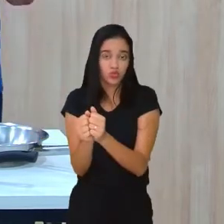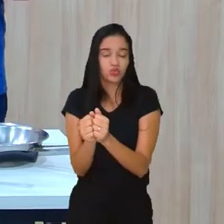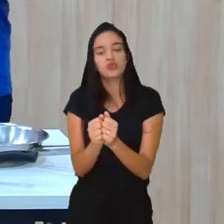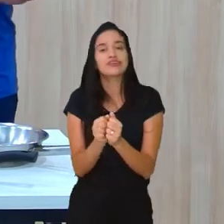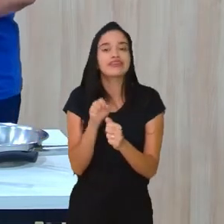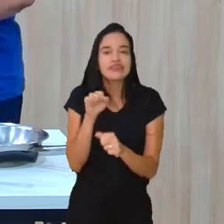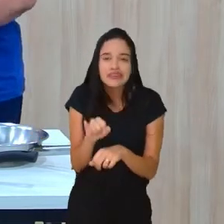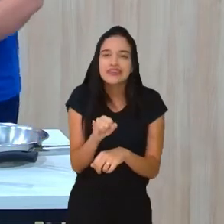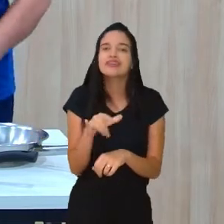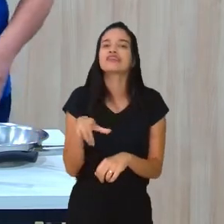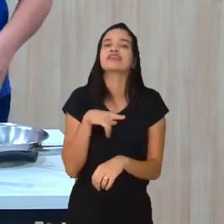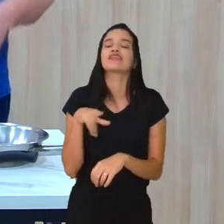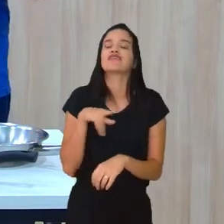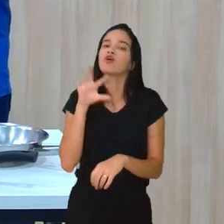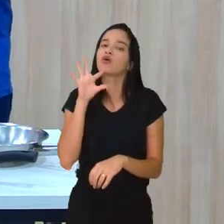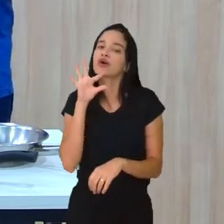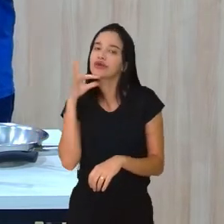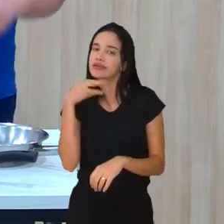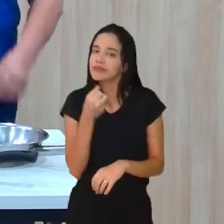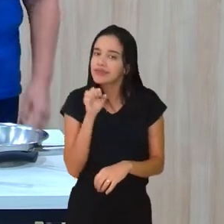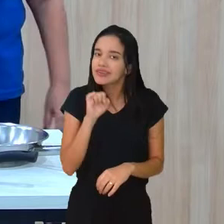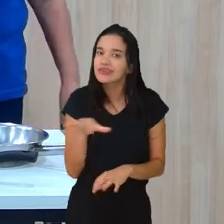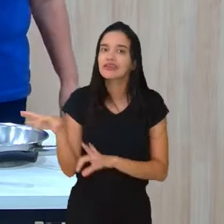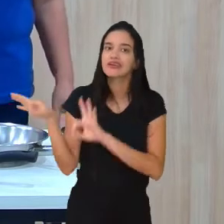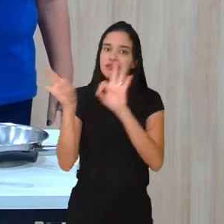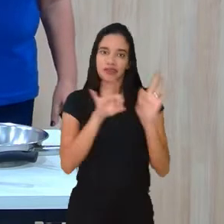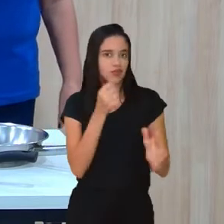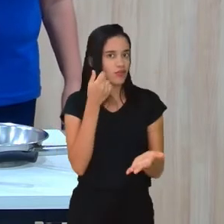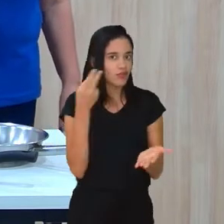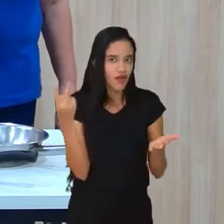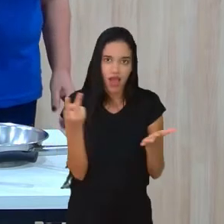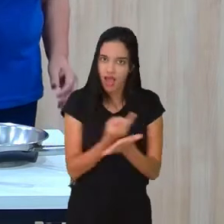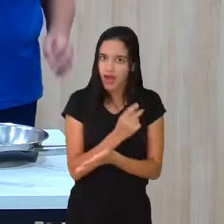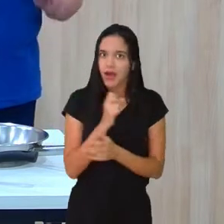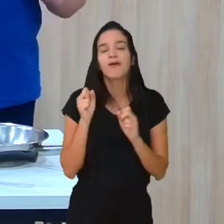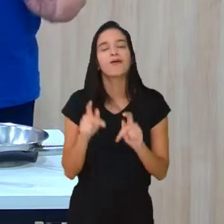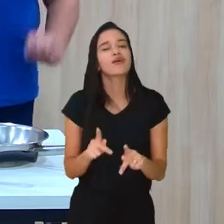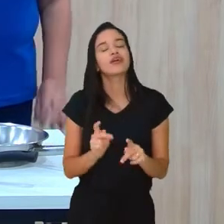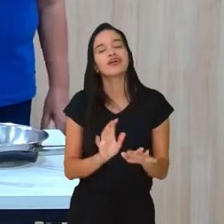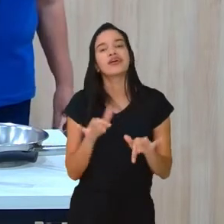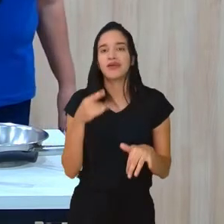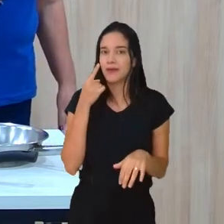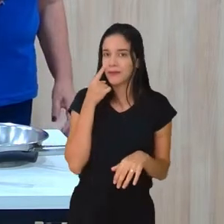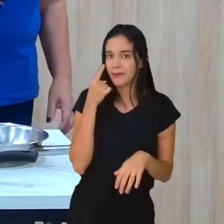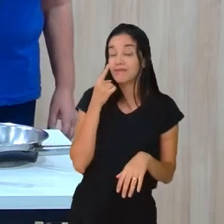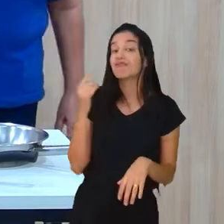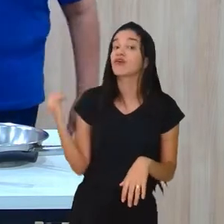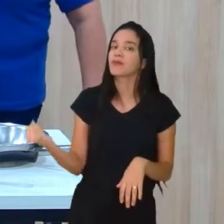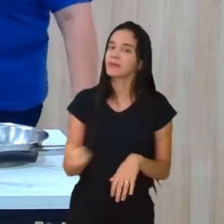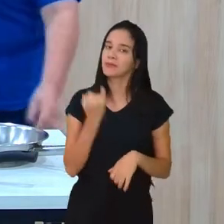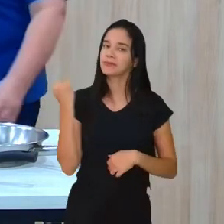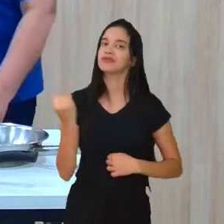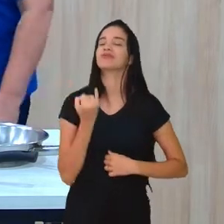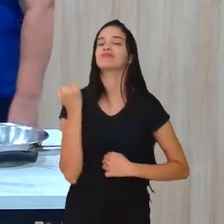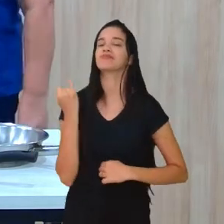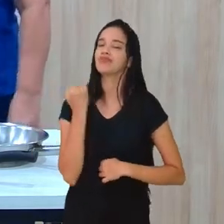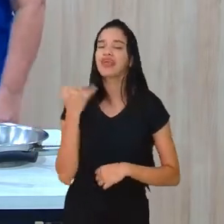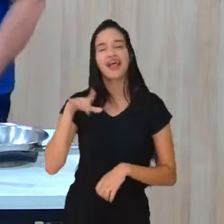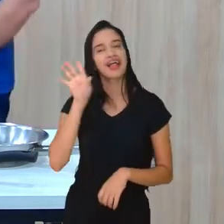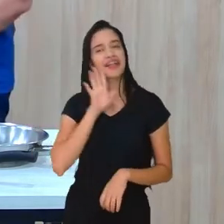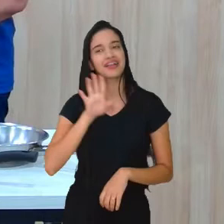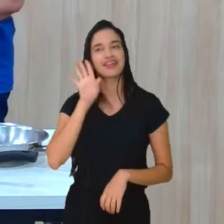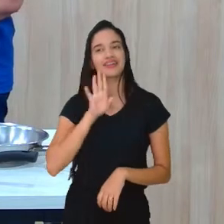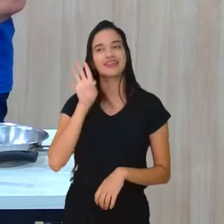se assistir às nossas aulas, não vai fazer errado. Não é isso? Então, veja como é importante.